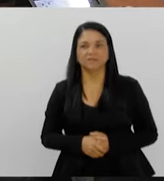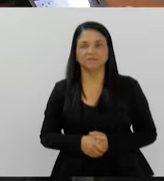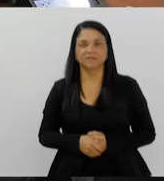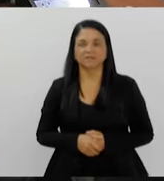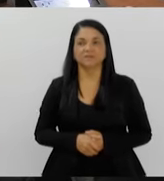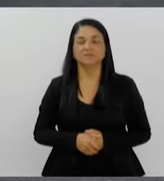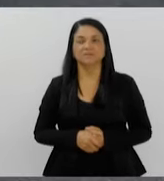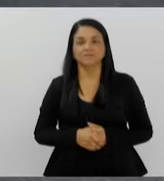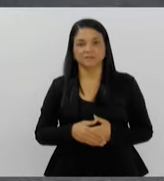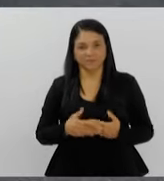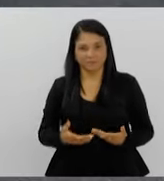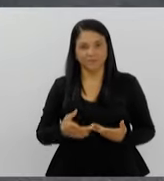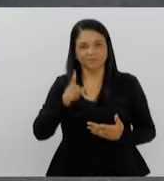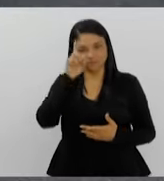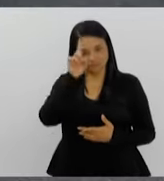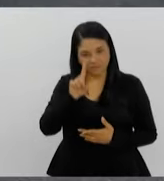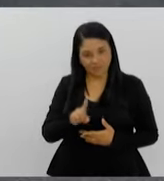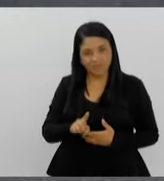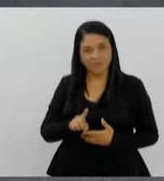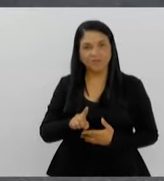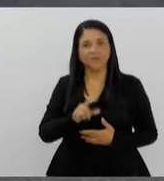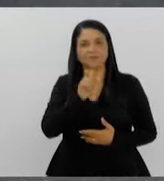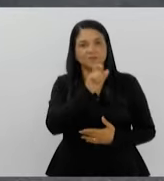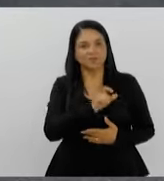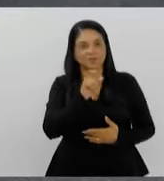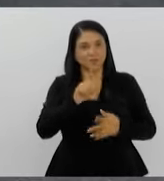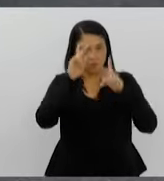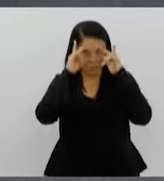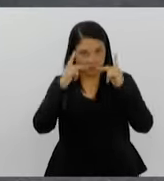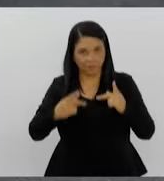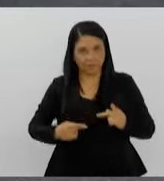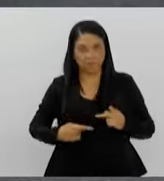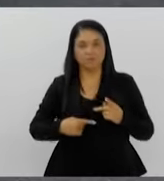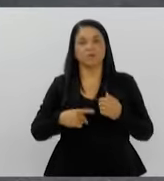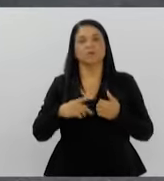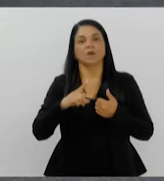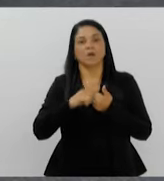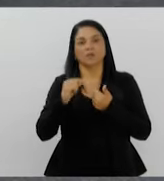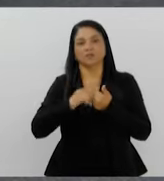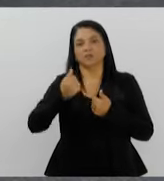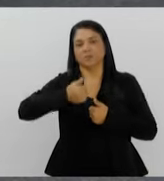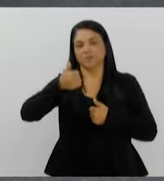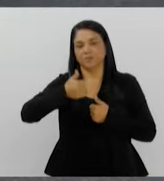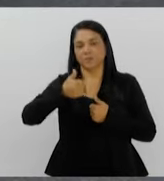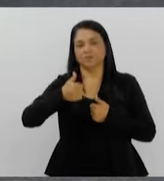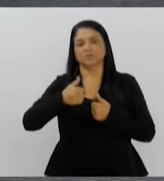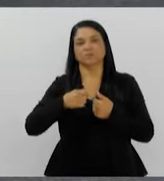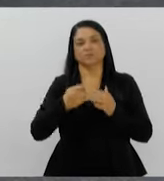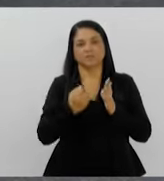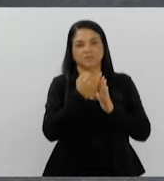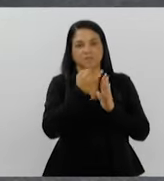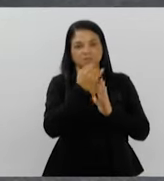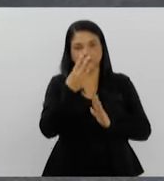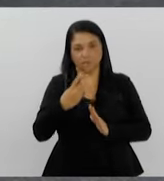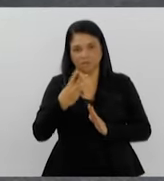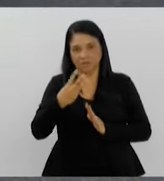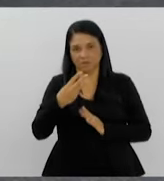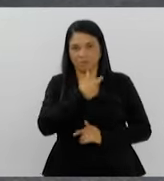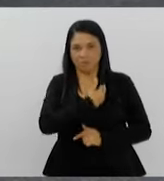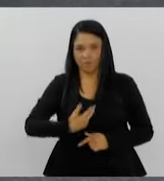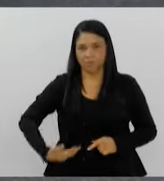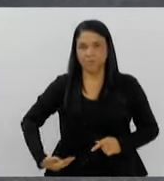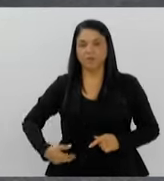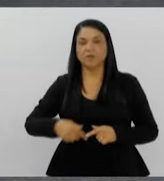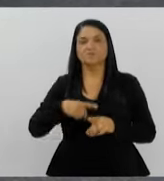considerando a dignidade da pessoa humana prevista no artigo primeiro inciso 3 da Constituição da República que ordena todos os